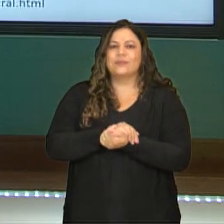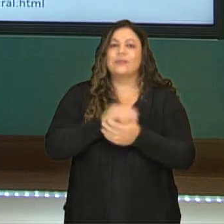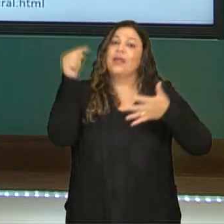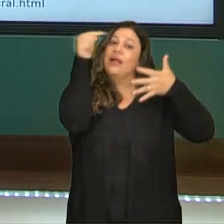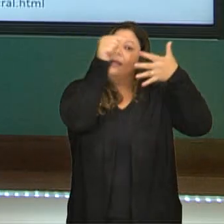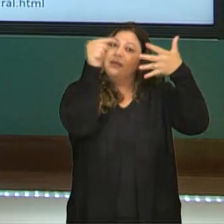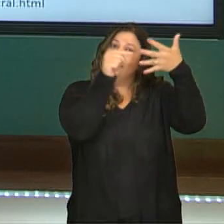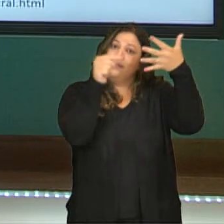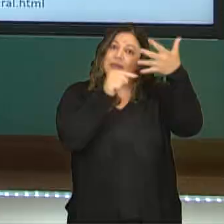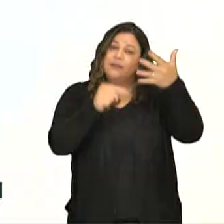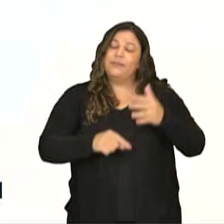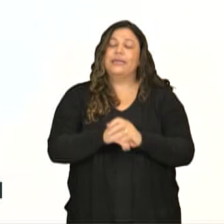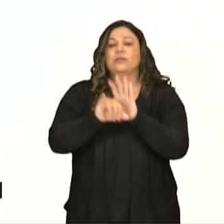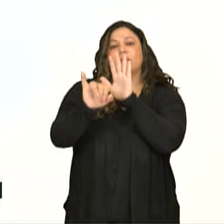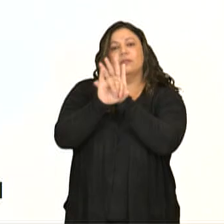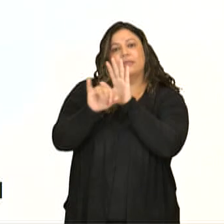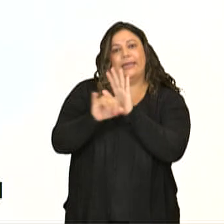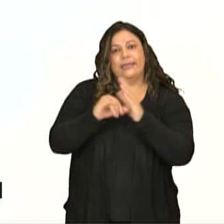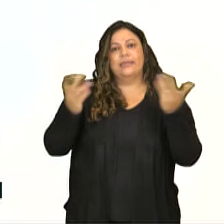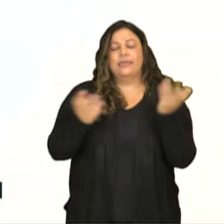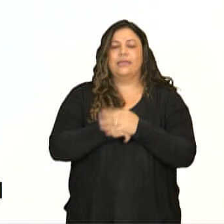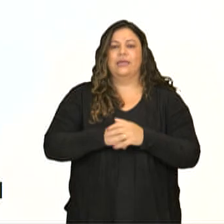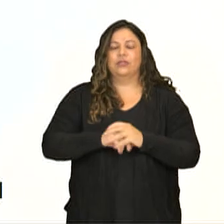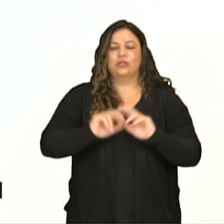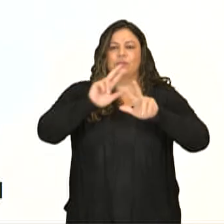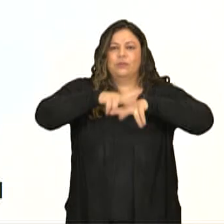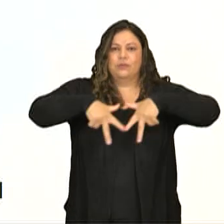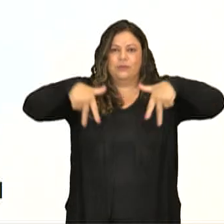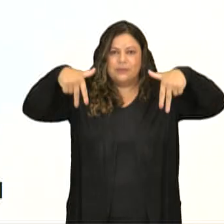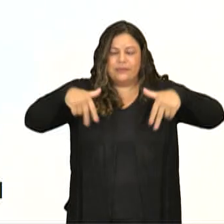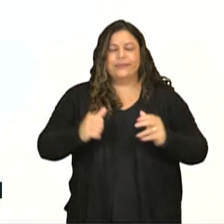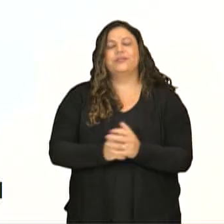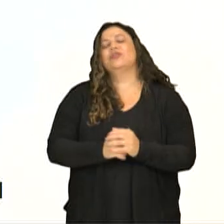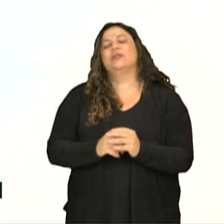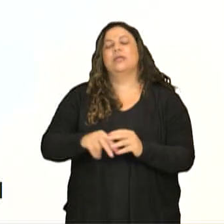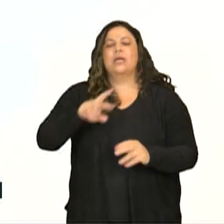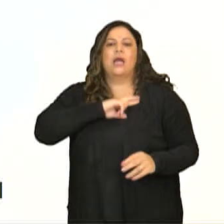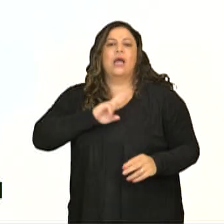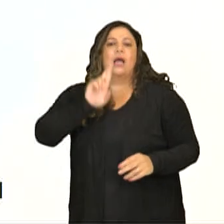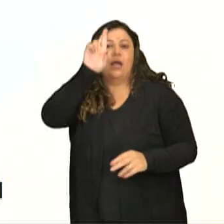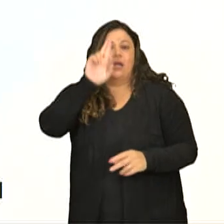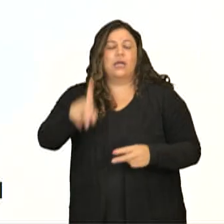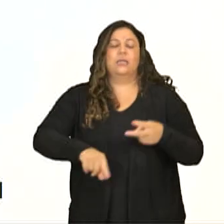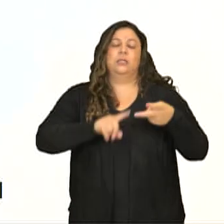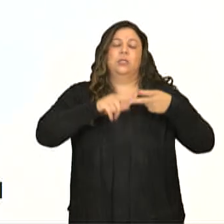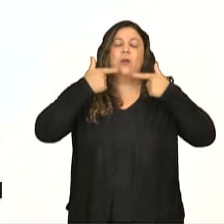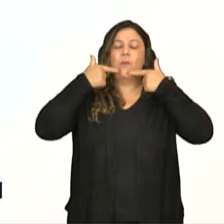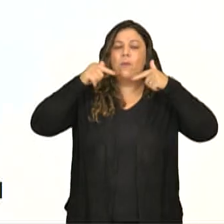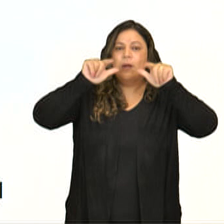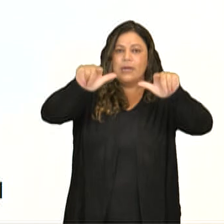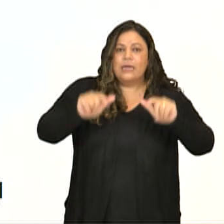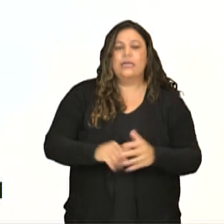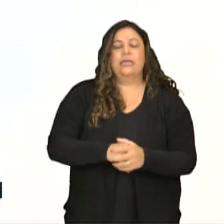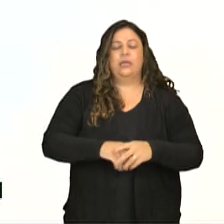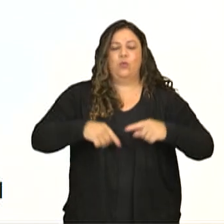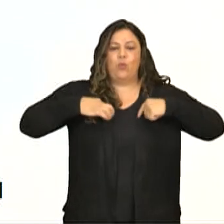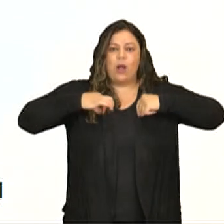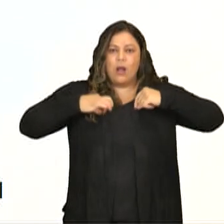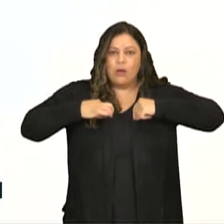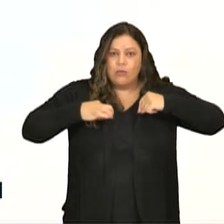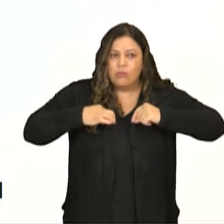Elementos, então, da identidade. Etnia, religião, língua,